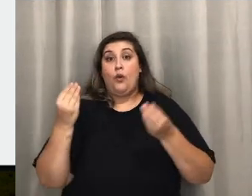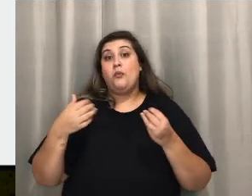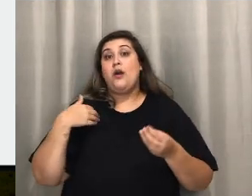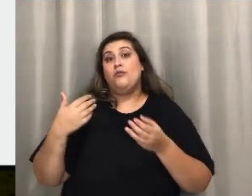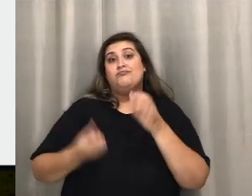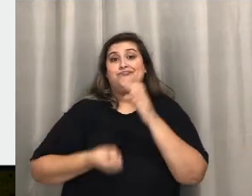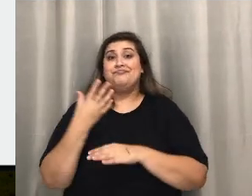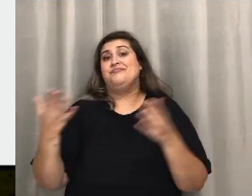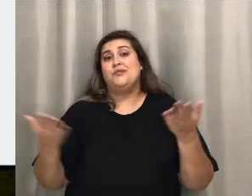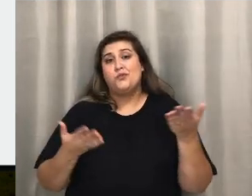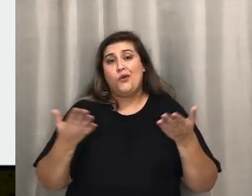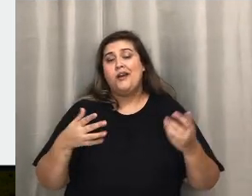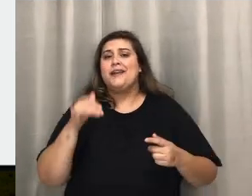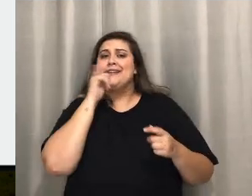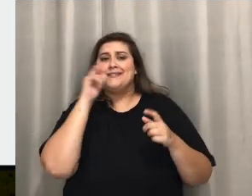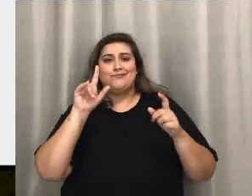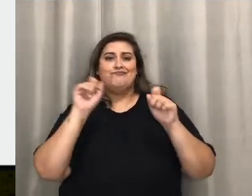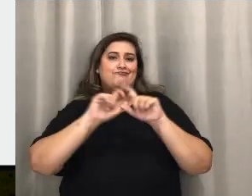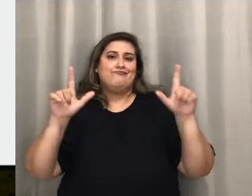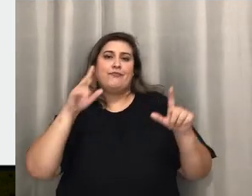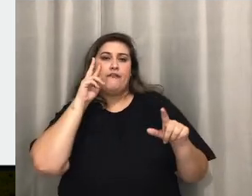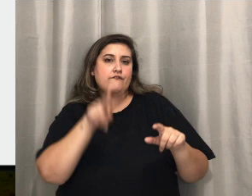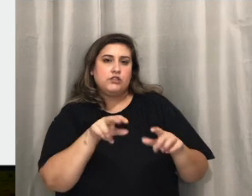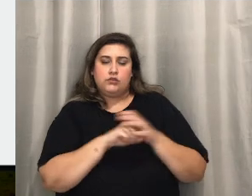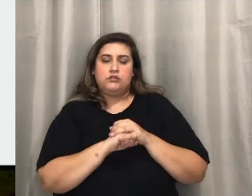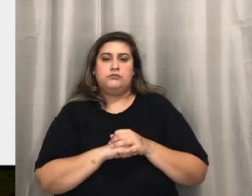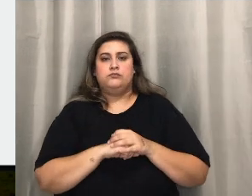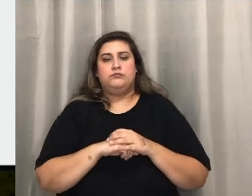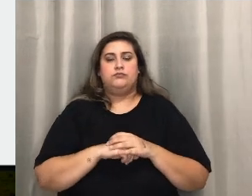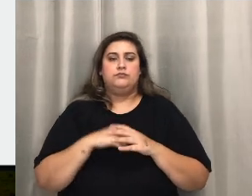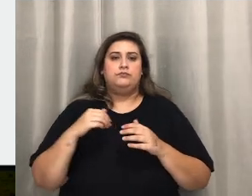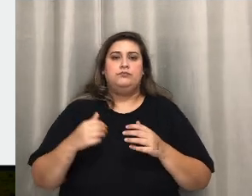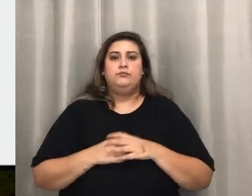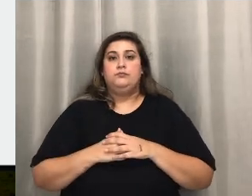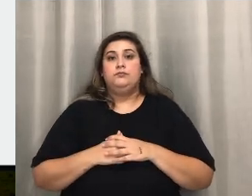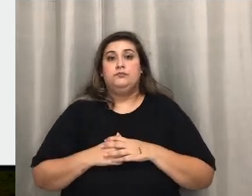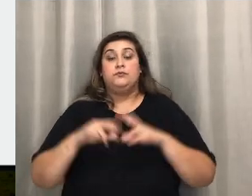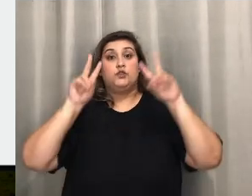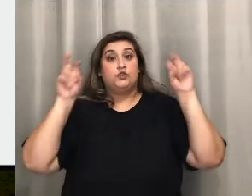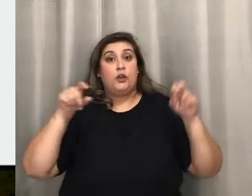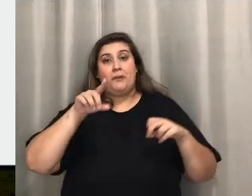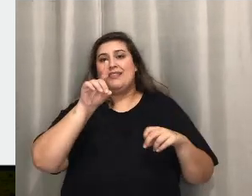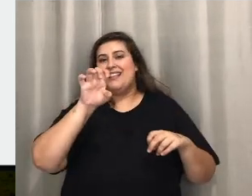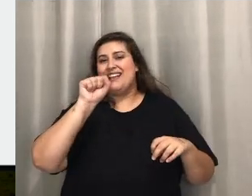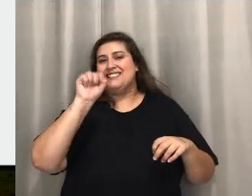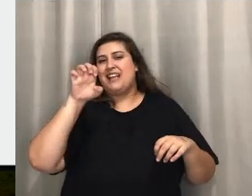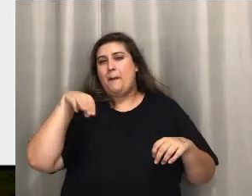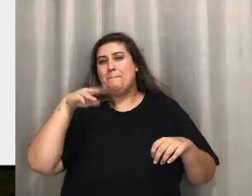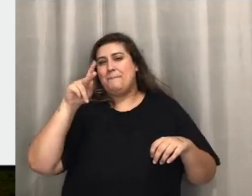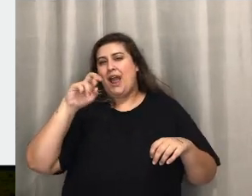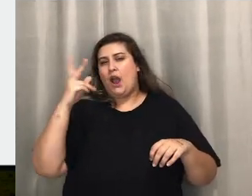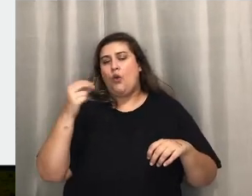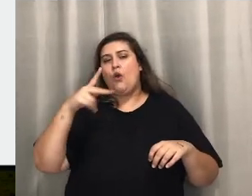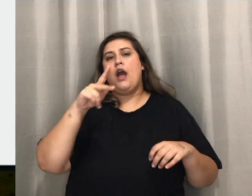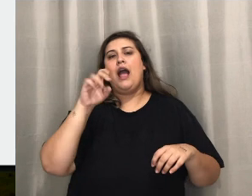últimos 30 dias. Como eu recém criei o meu podcast, não apareceu nenhuma visualização por